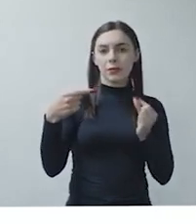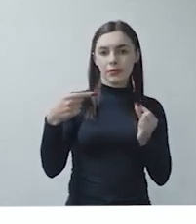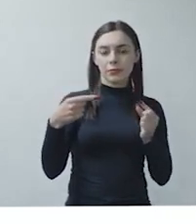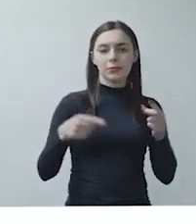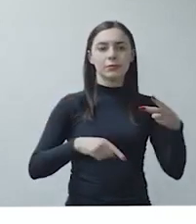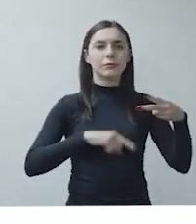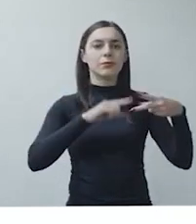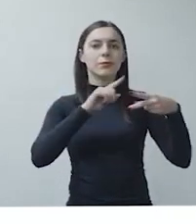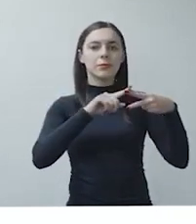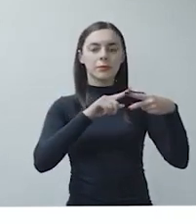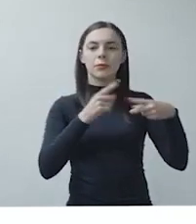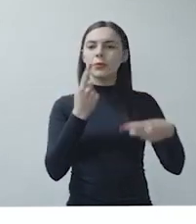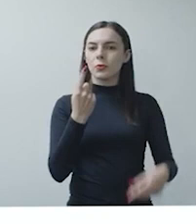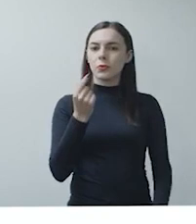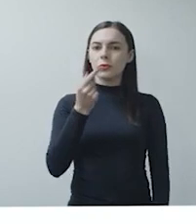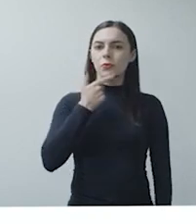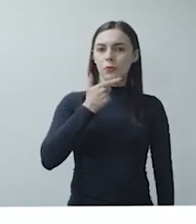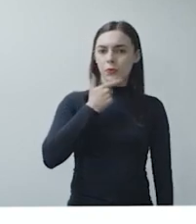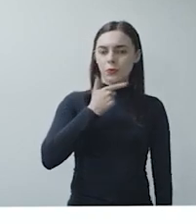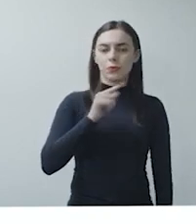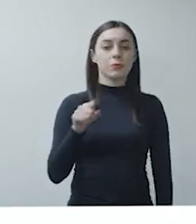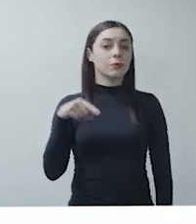também. Próximo.